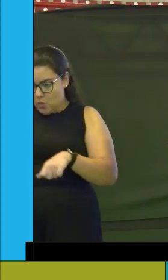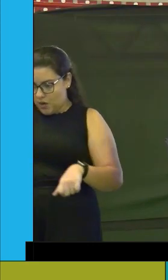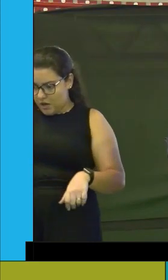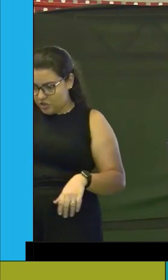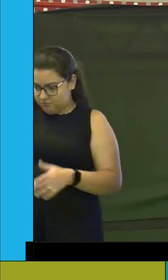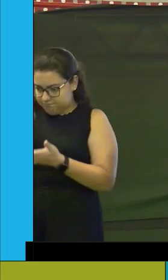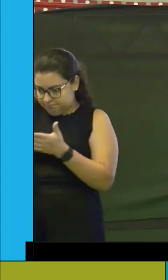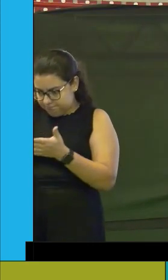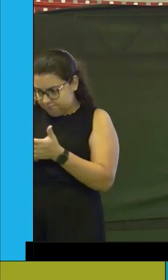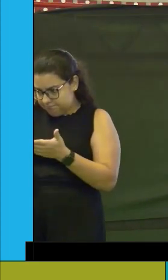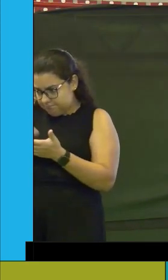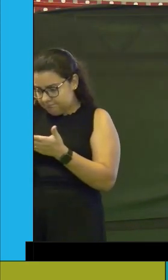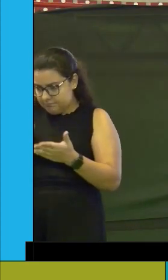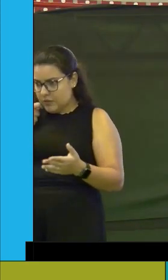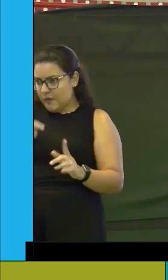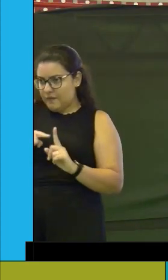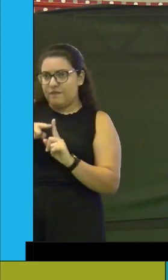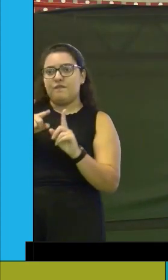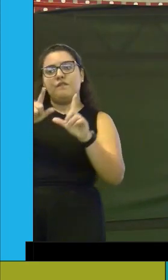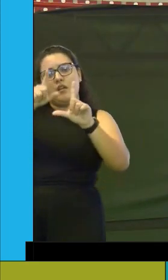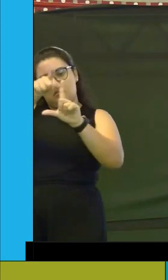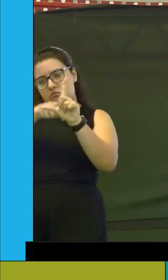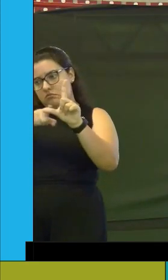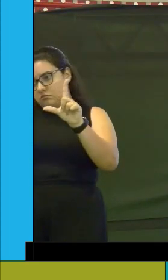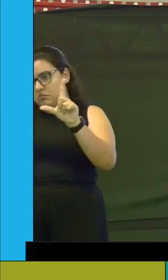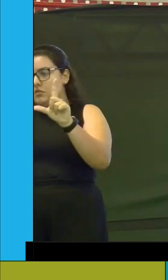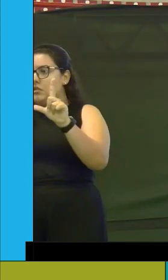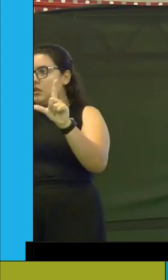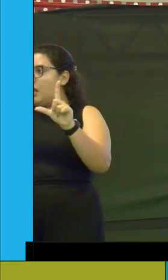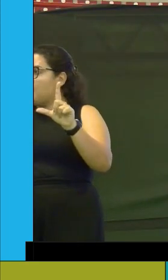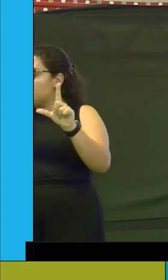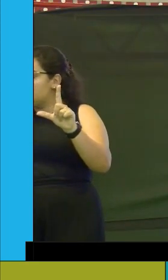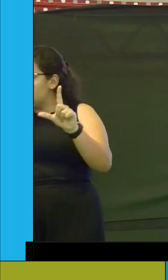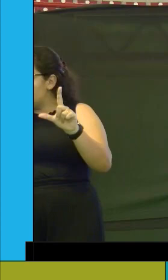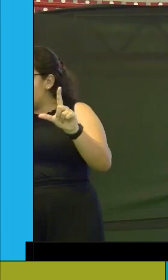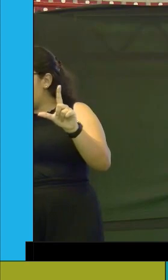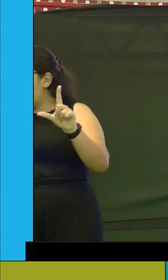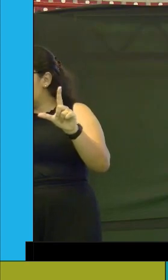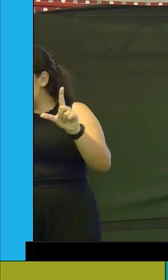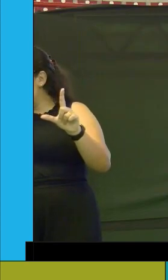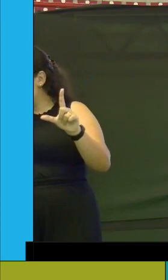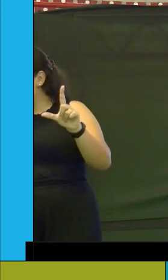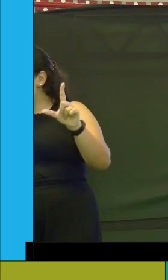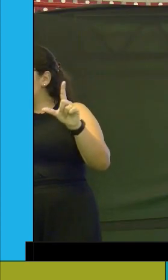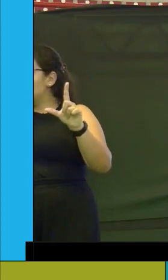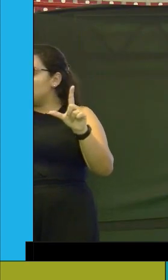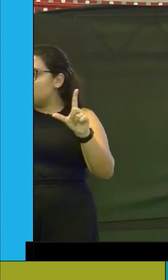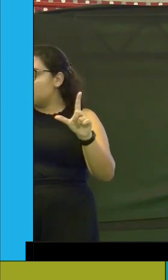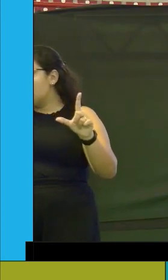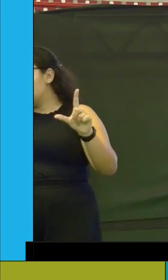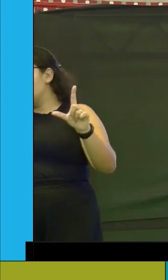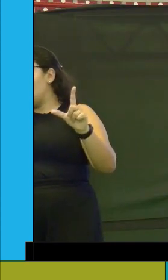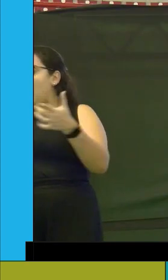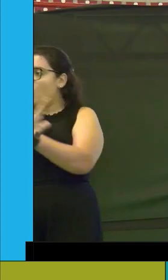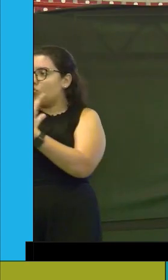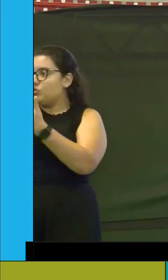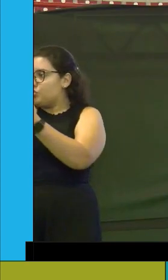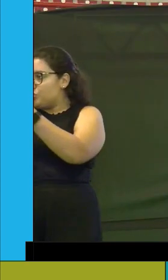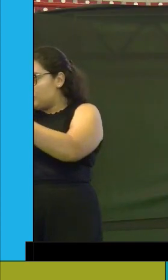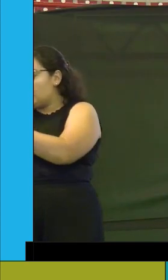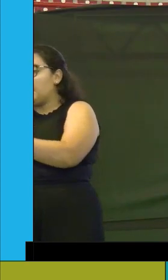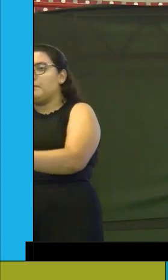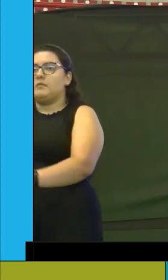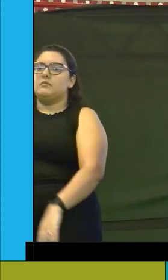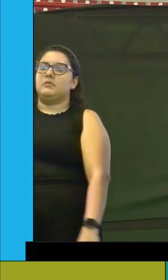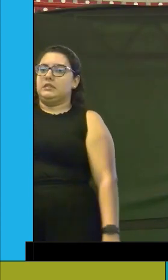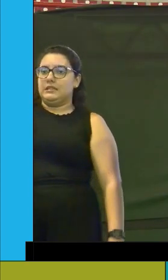candidato, olharia para o gráfico, olharia para as opções, já eliminava itens e já